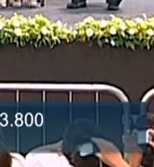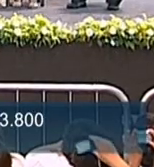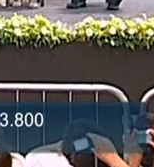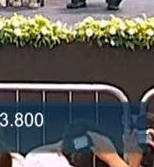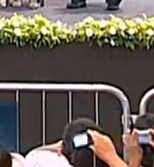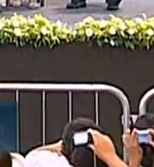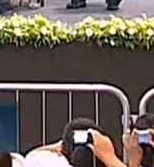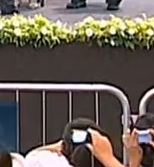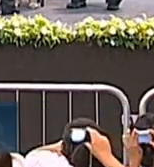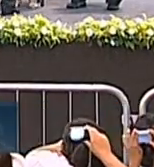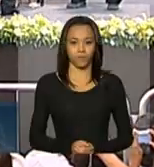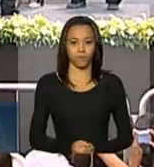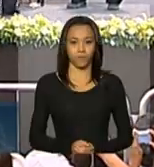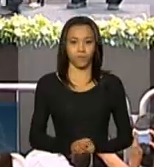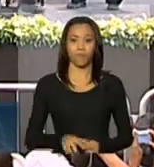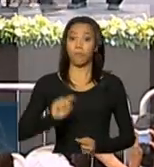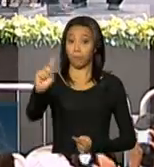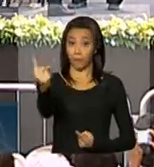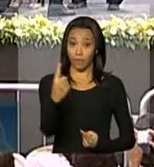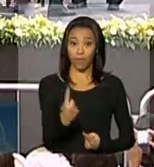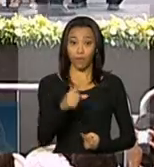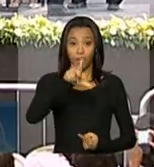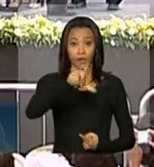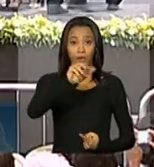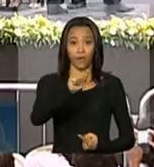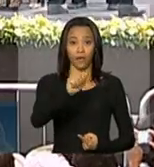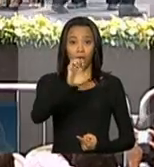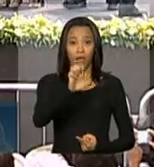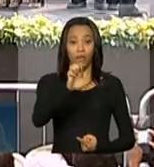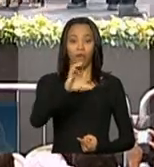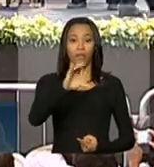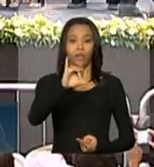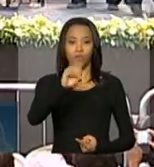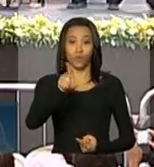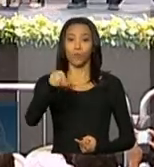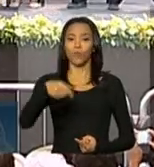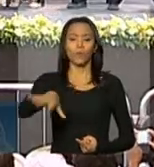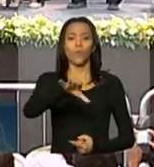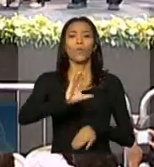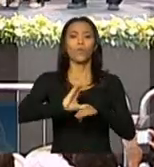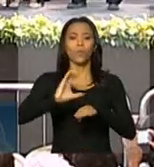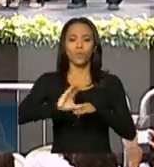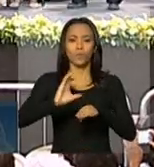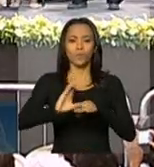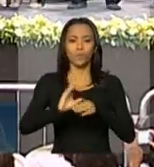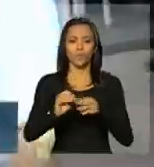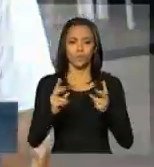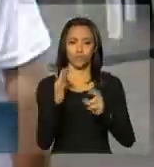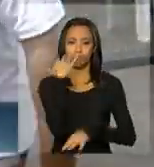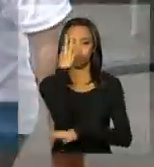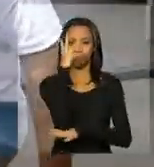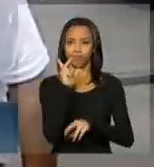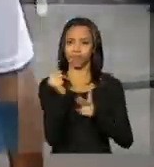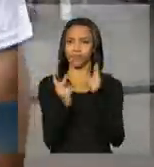O senhor Laércio Aparecido da Silva, formando do curso Jardineiro do SENAC.